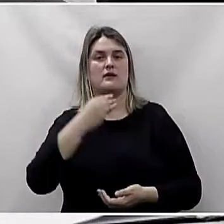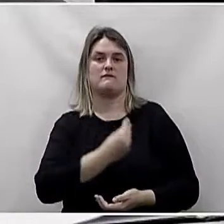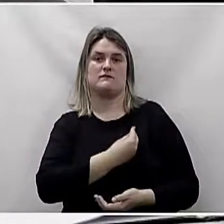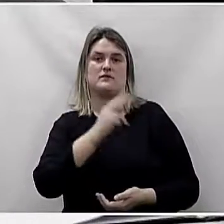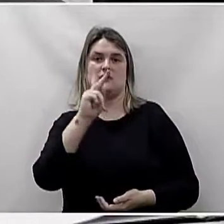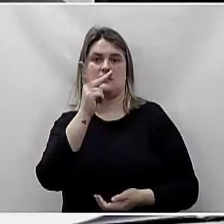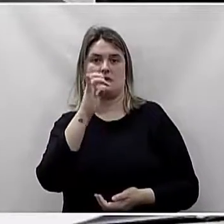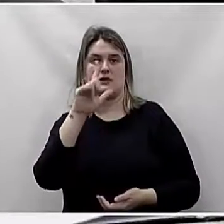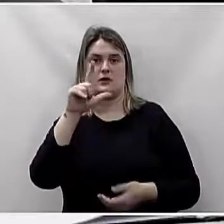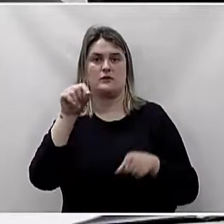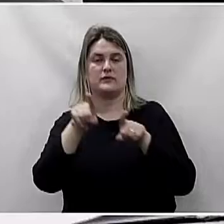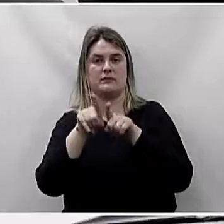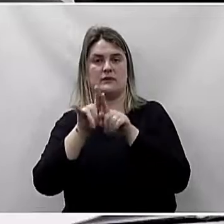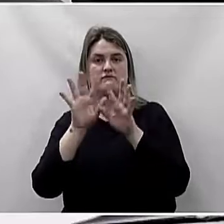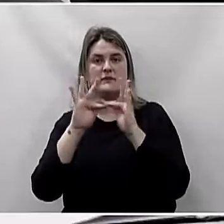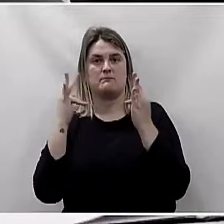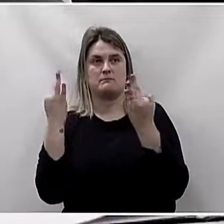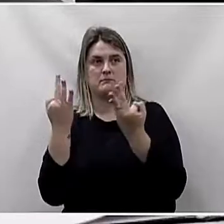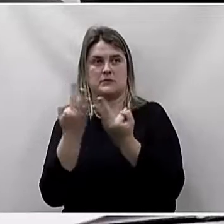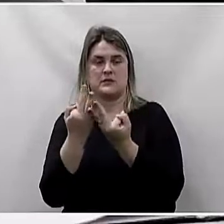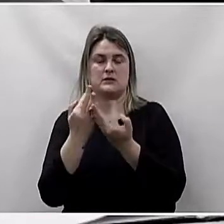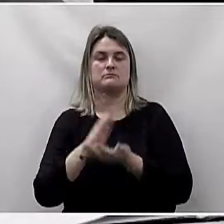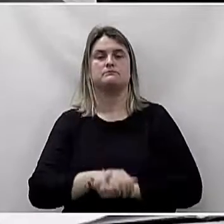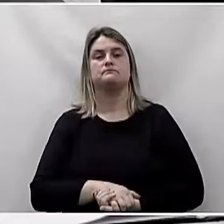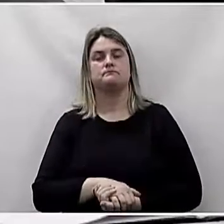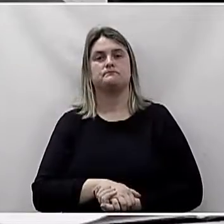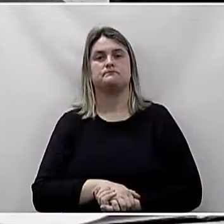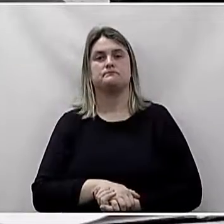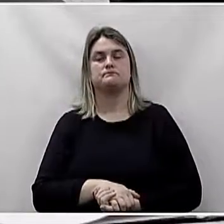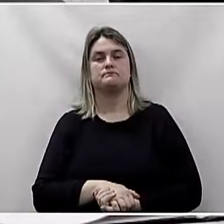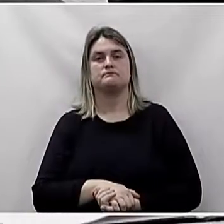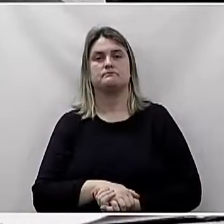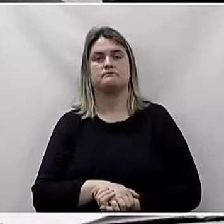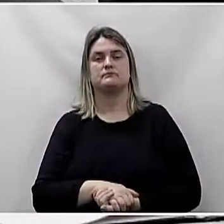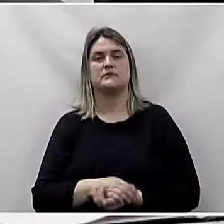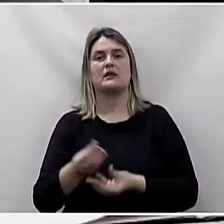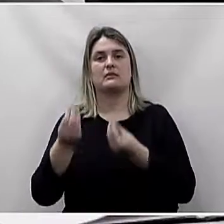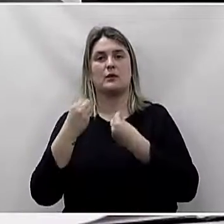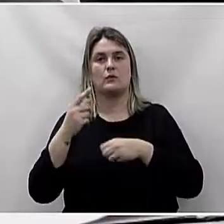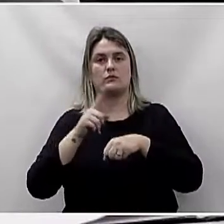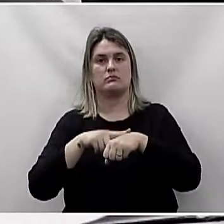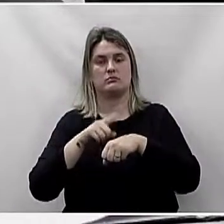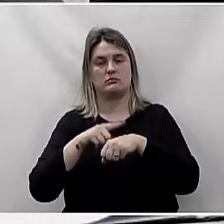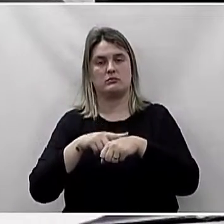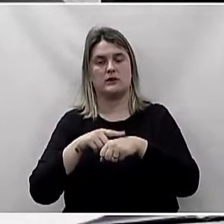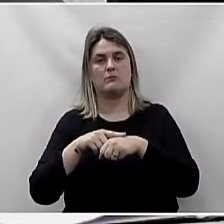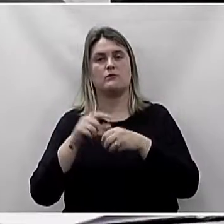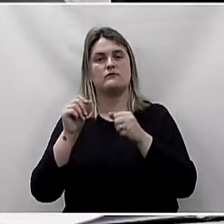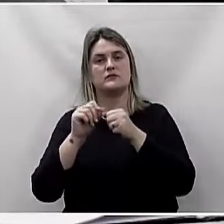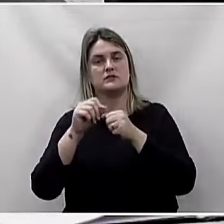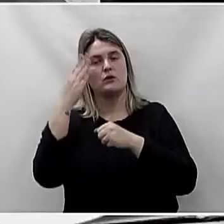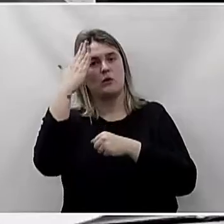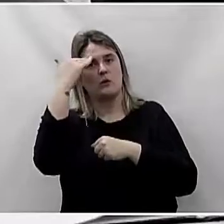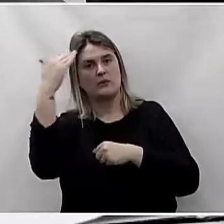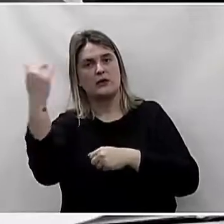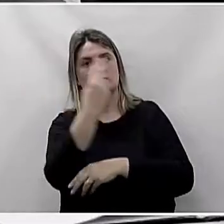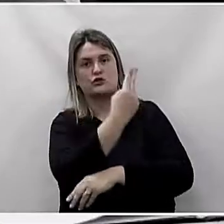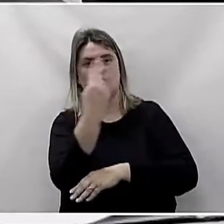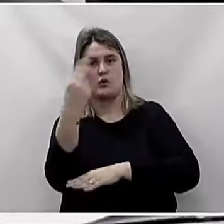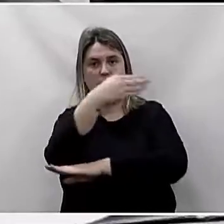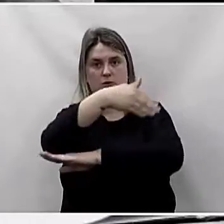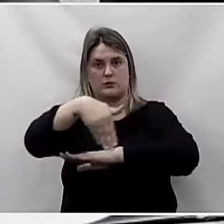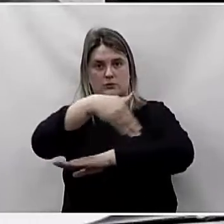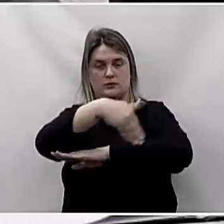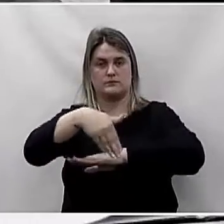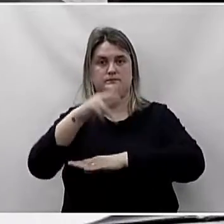e também a família a família que me deu espaço aqui para nós concedermos esse projeto